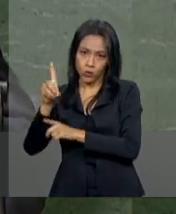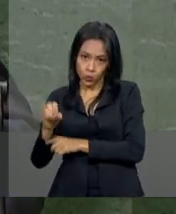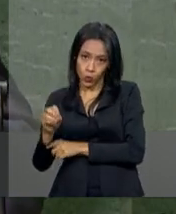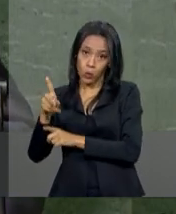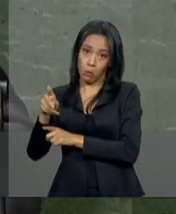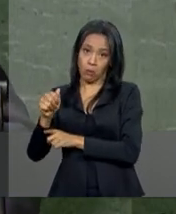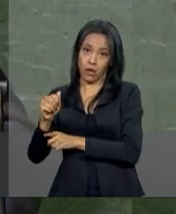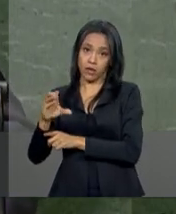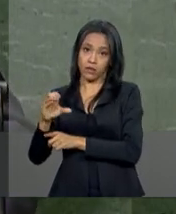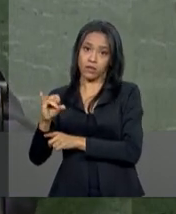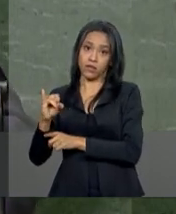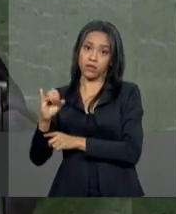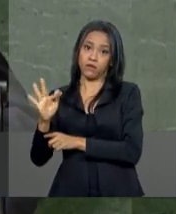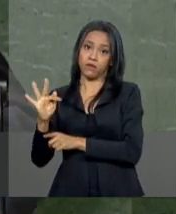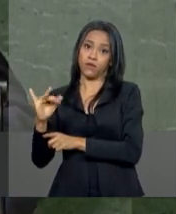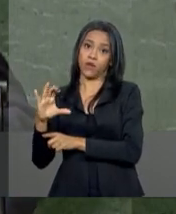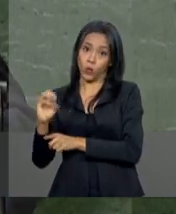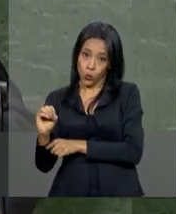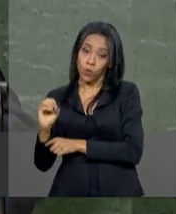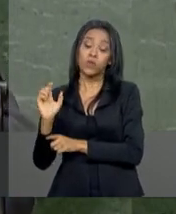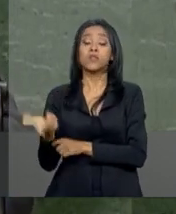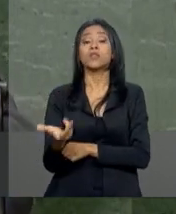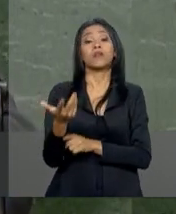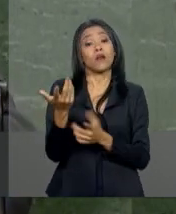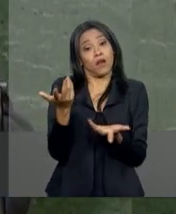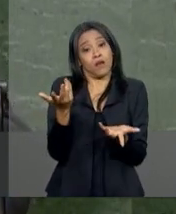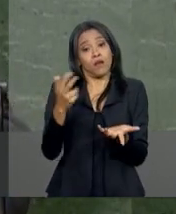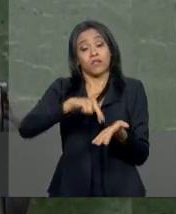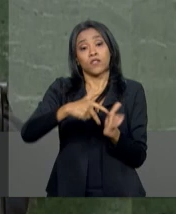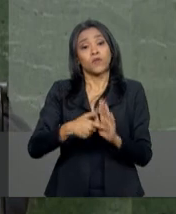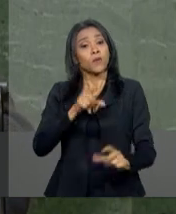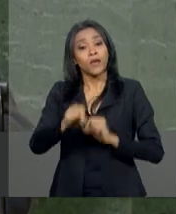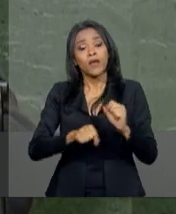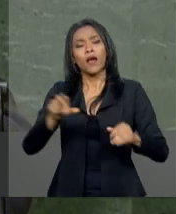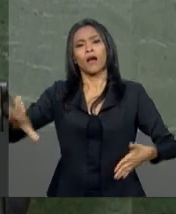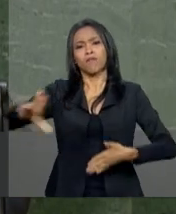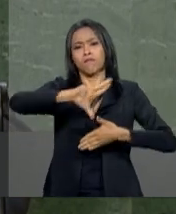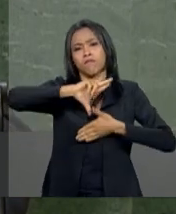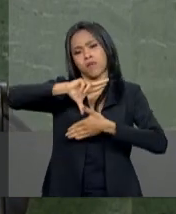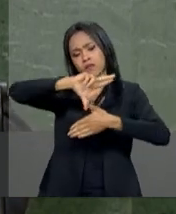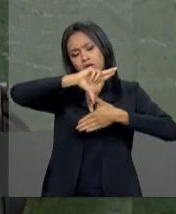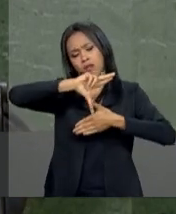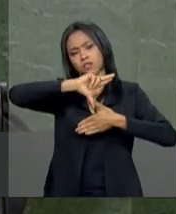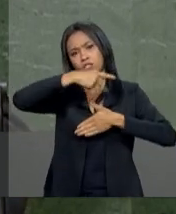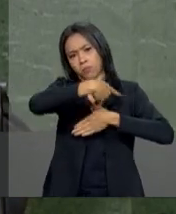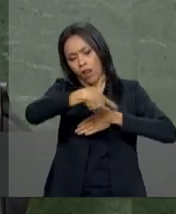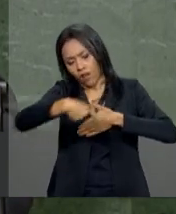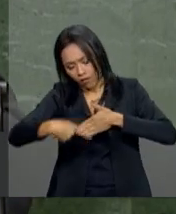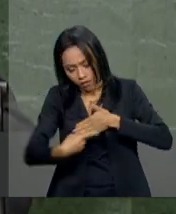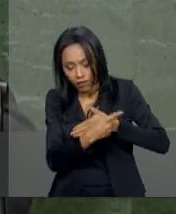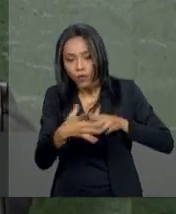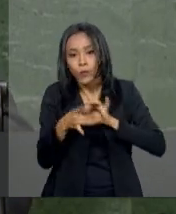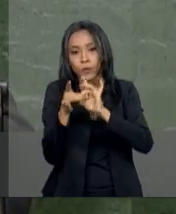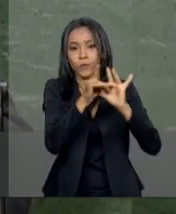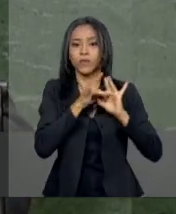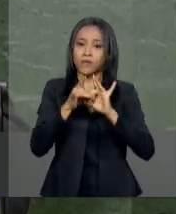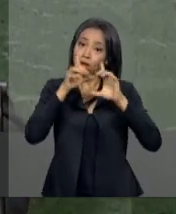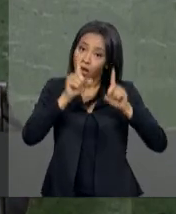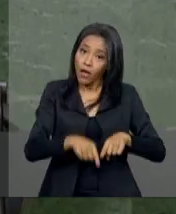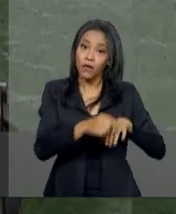cada vez mais unida como aliás determina a nossa constituição